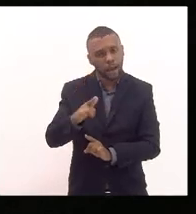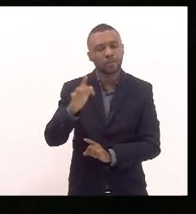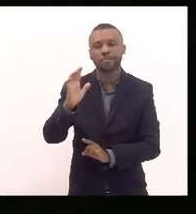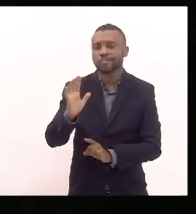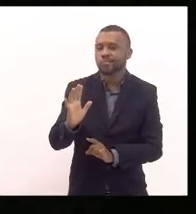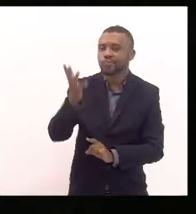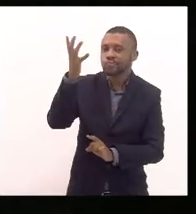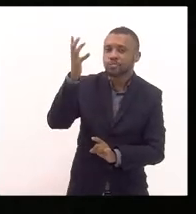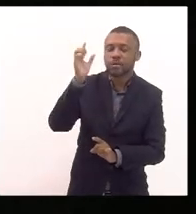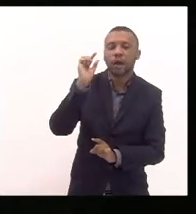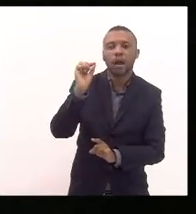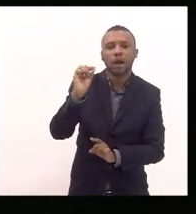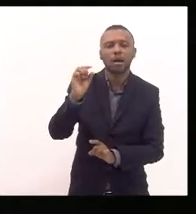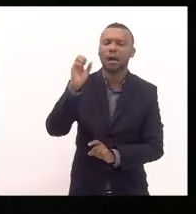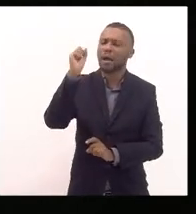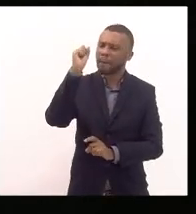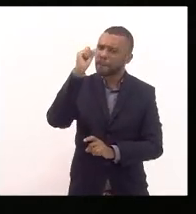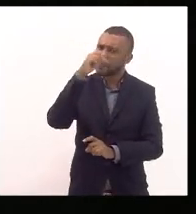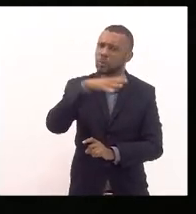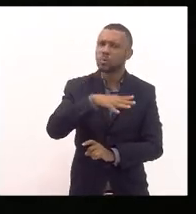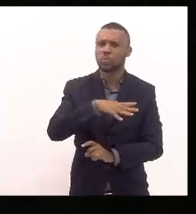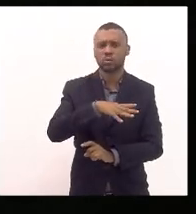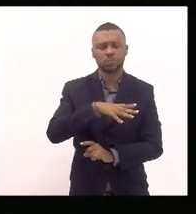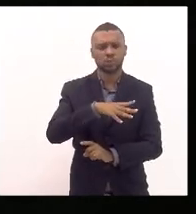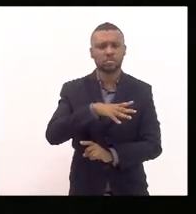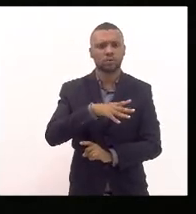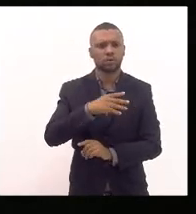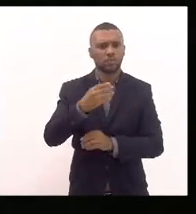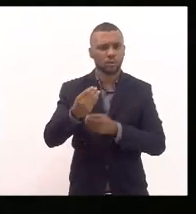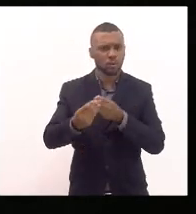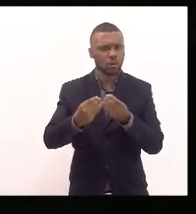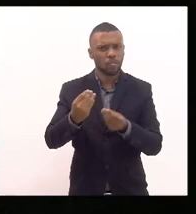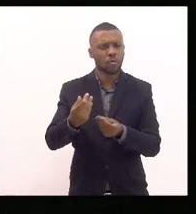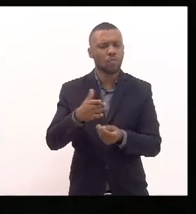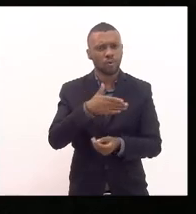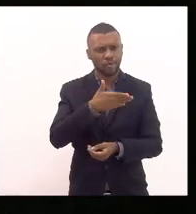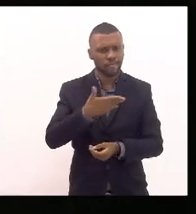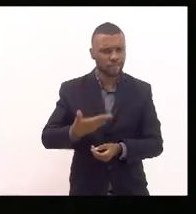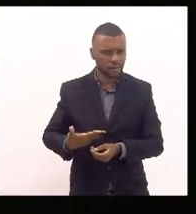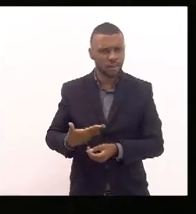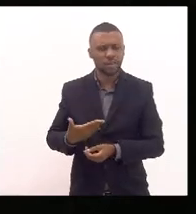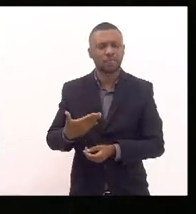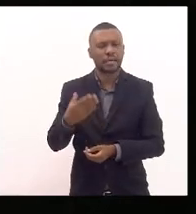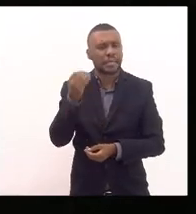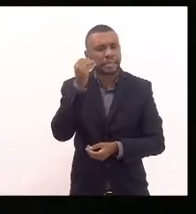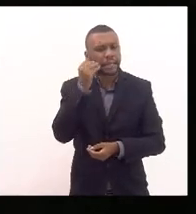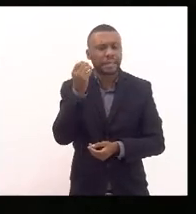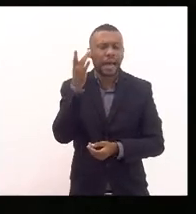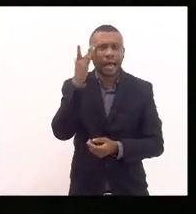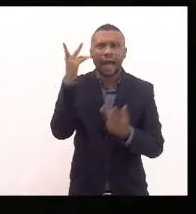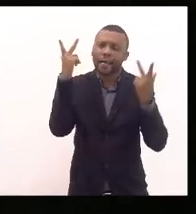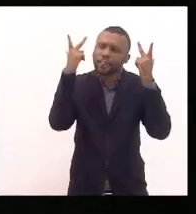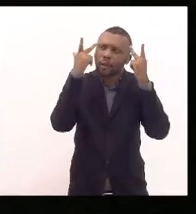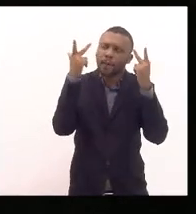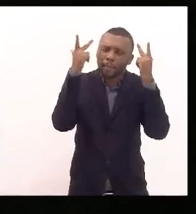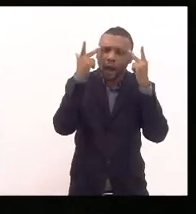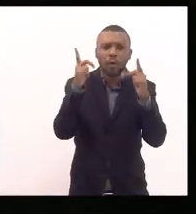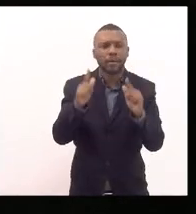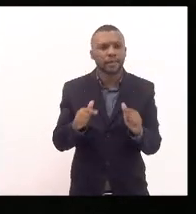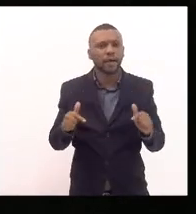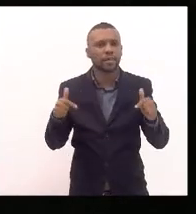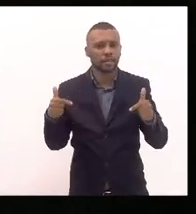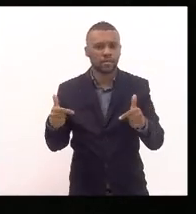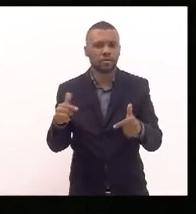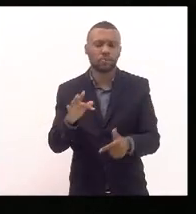um episódio absurdo em que o governo do estado tenta naturalizar esse tipo de ação